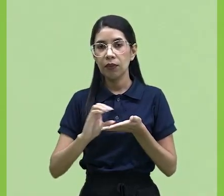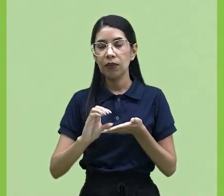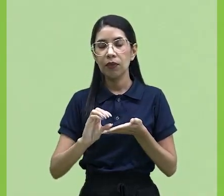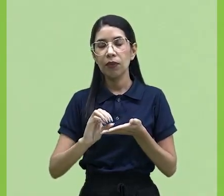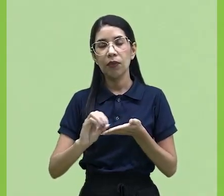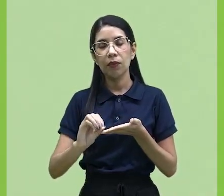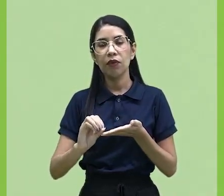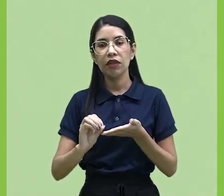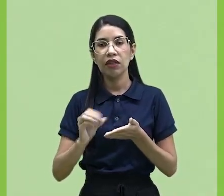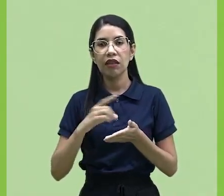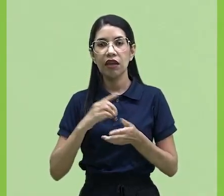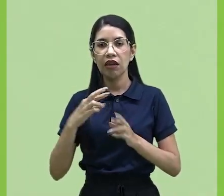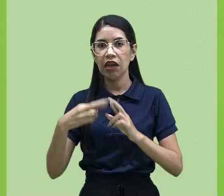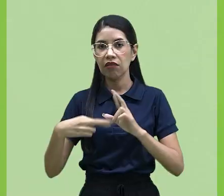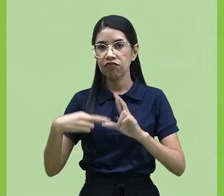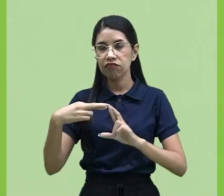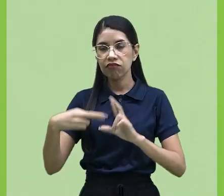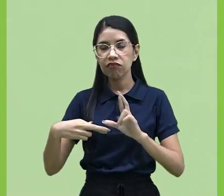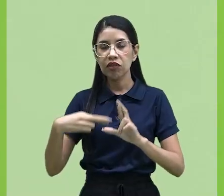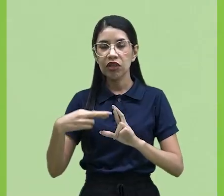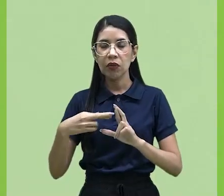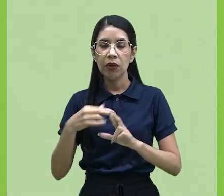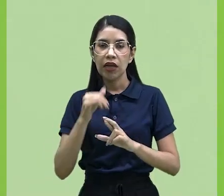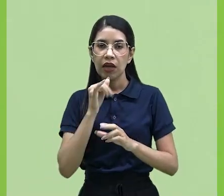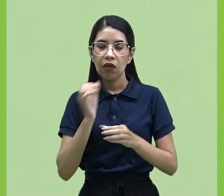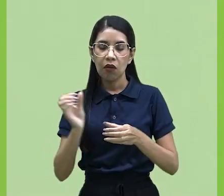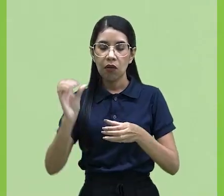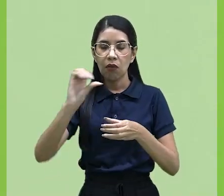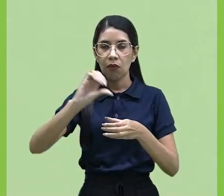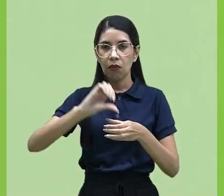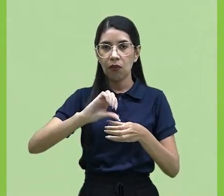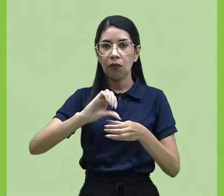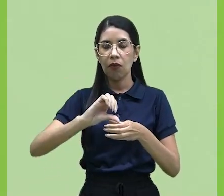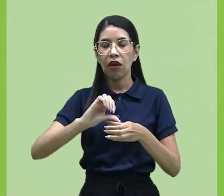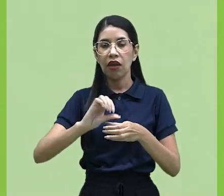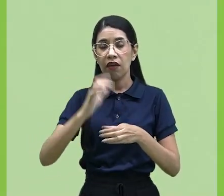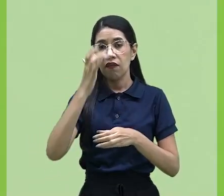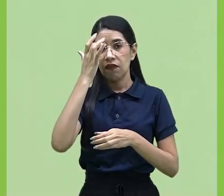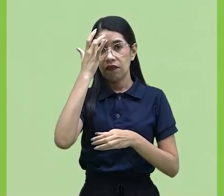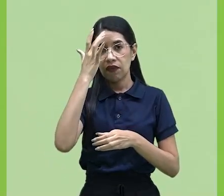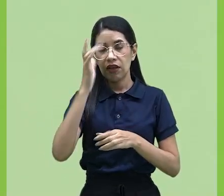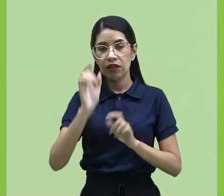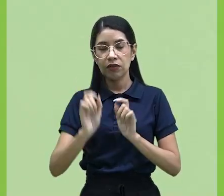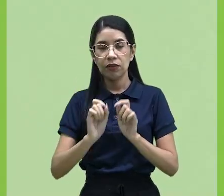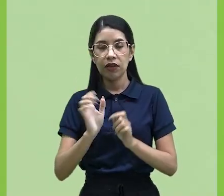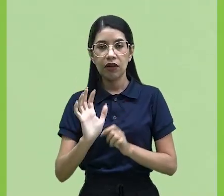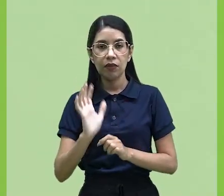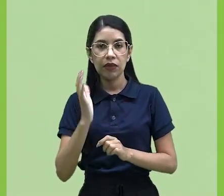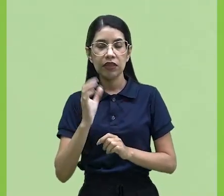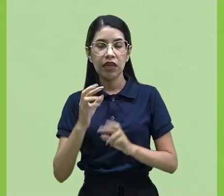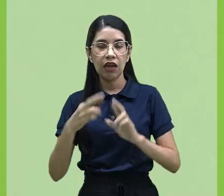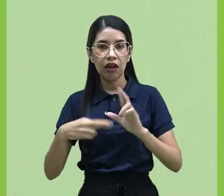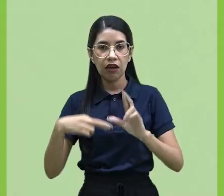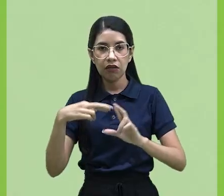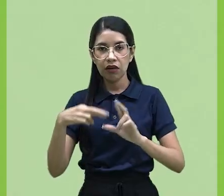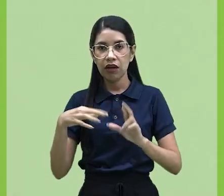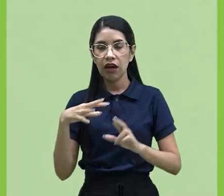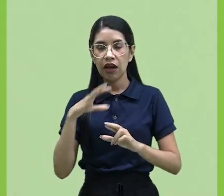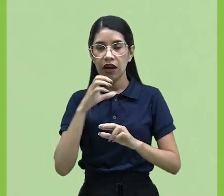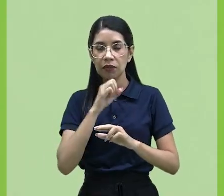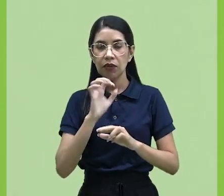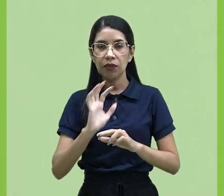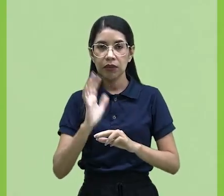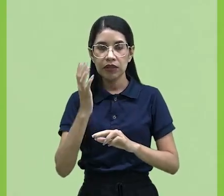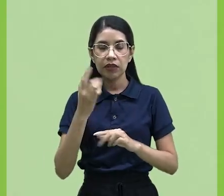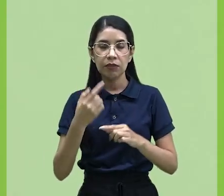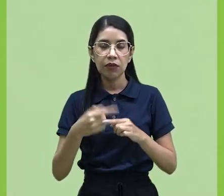com reações, né? Então, se a gente aplica um reagente ali, vai ser mais fácil com que aquela reação aconteça,